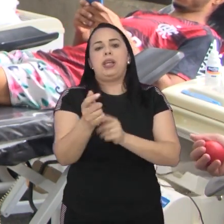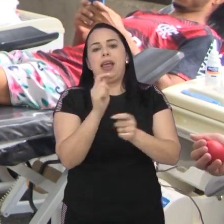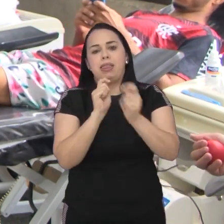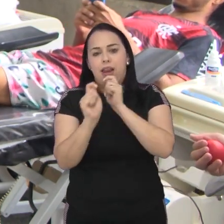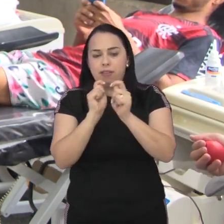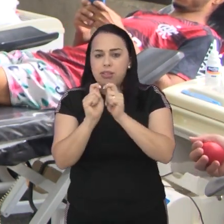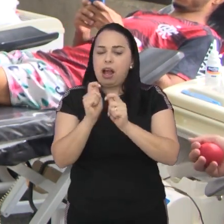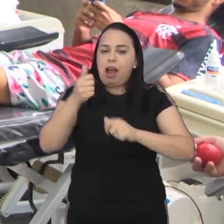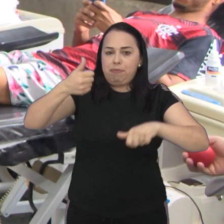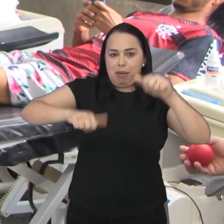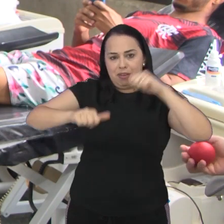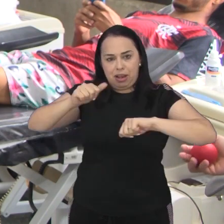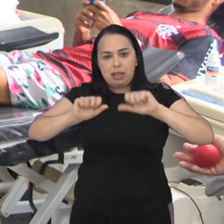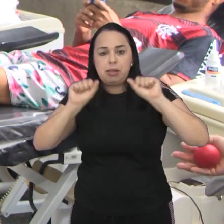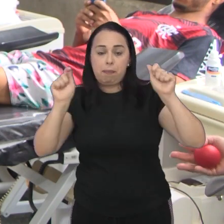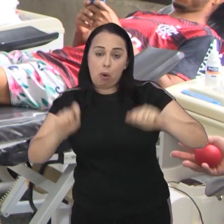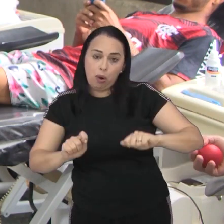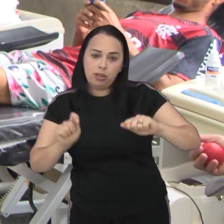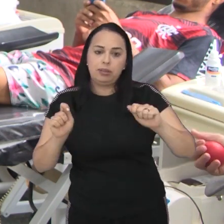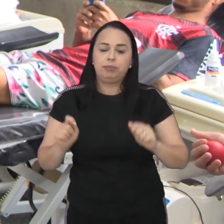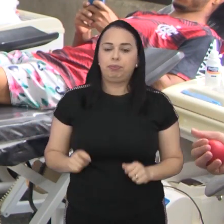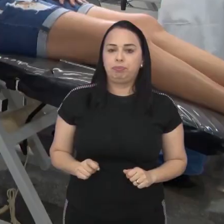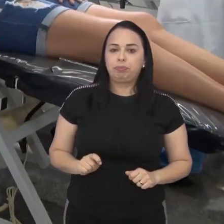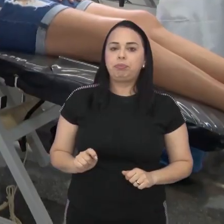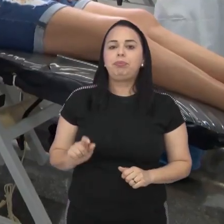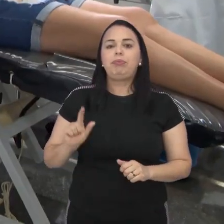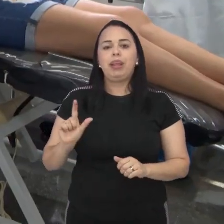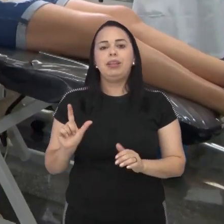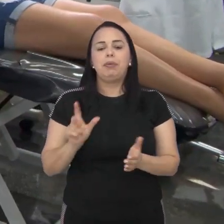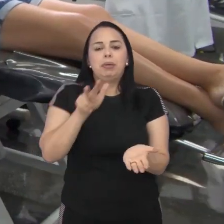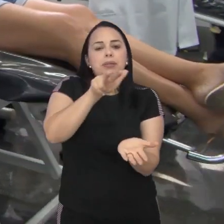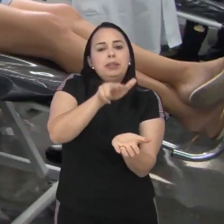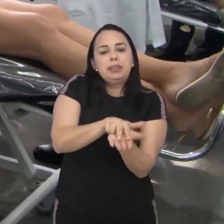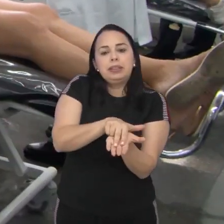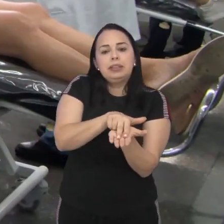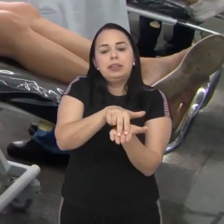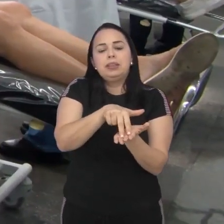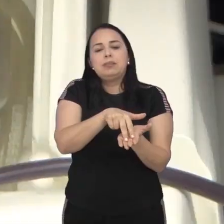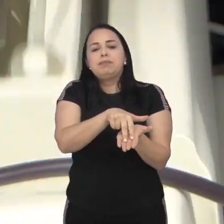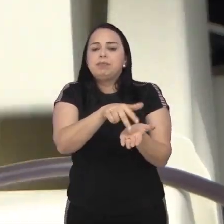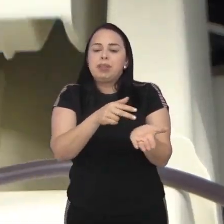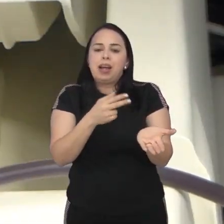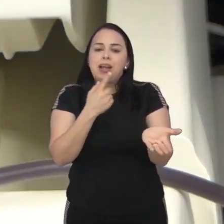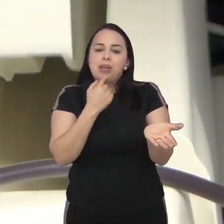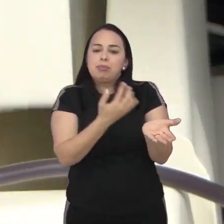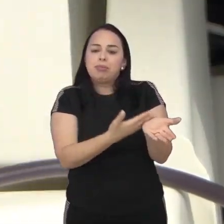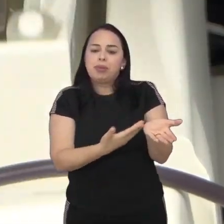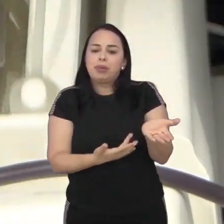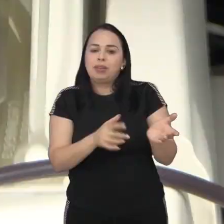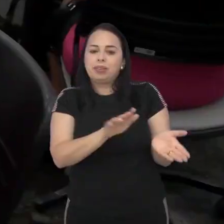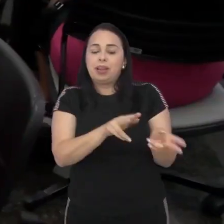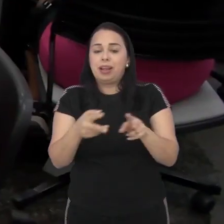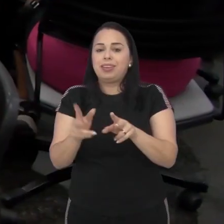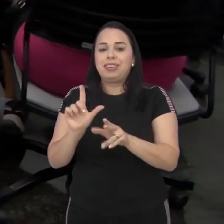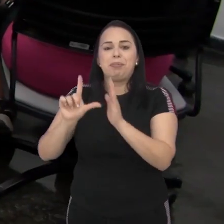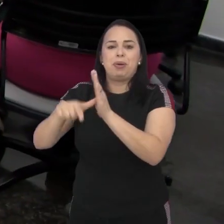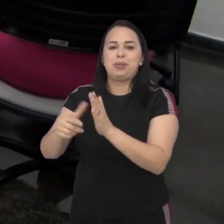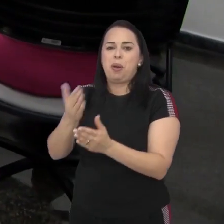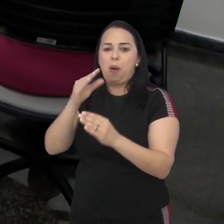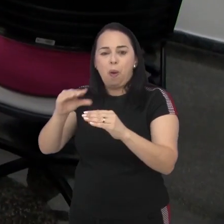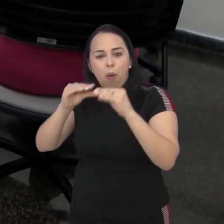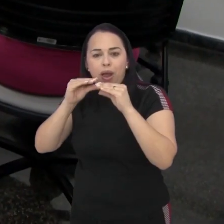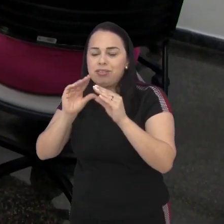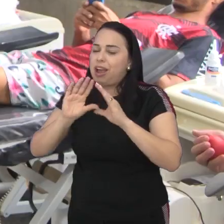avaliado se ele está em condições de realizar a sua doação. Ele é encaminhado à sala de coleta, feita a sua doação, ele toma um